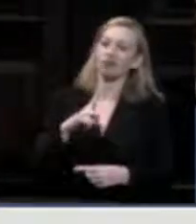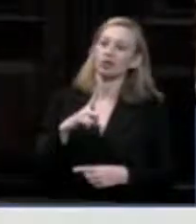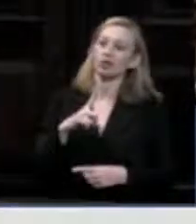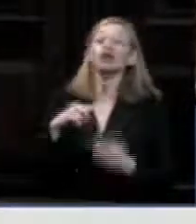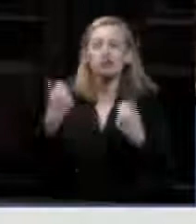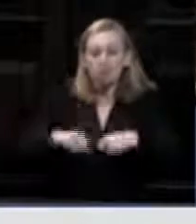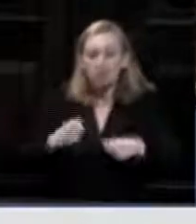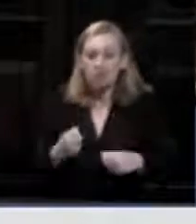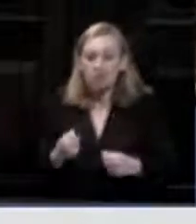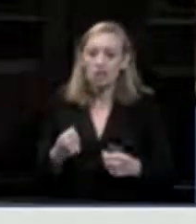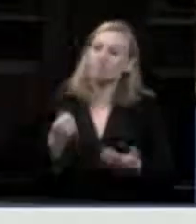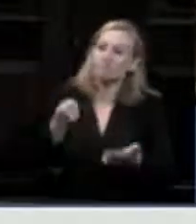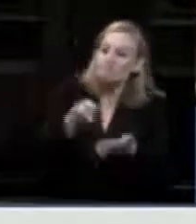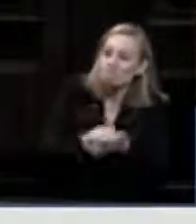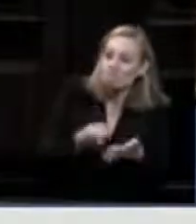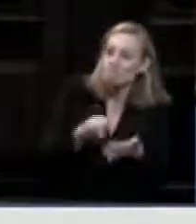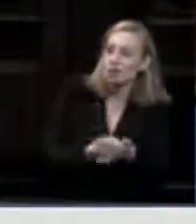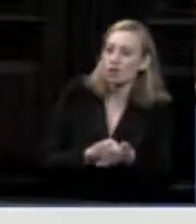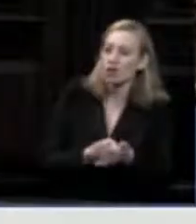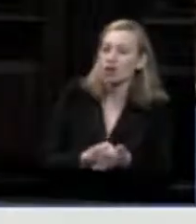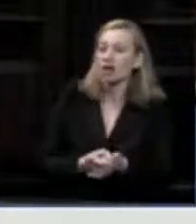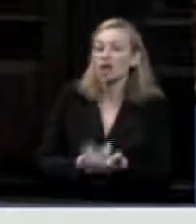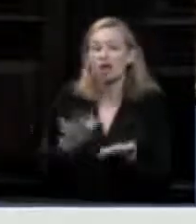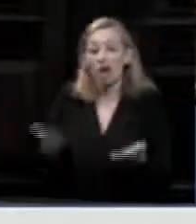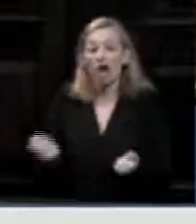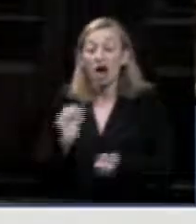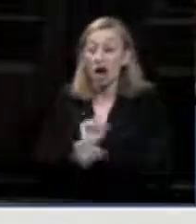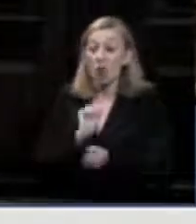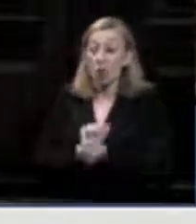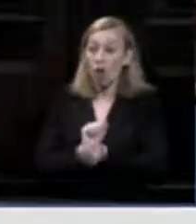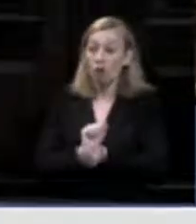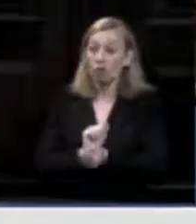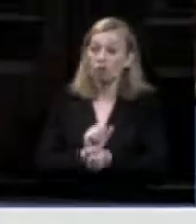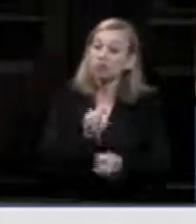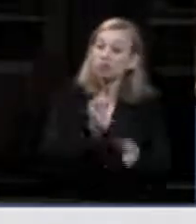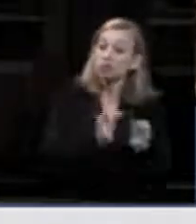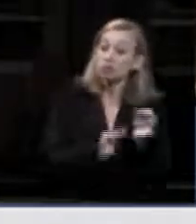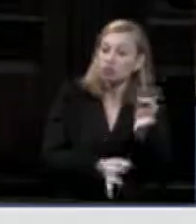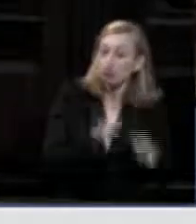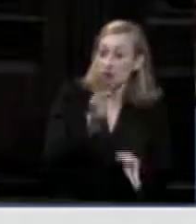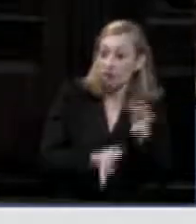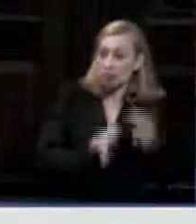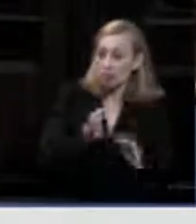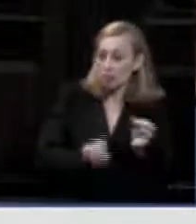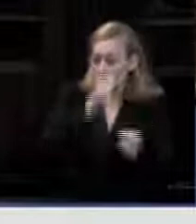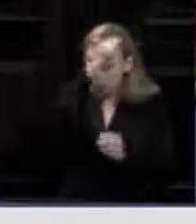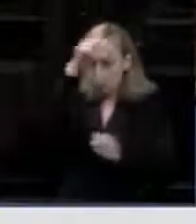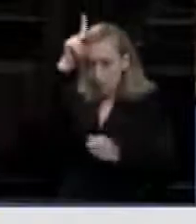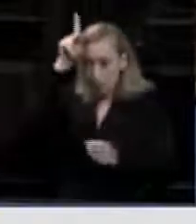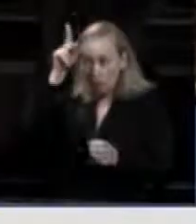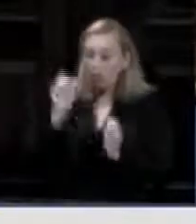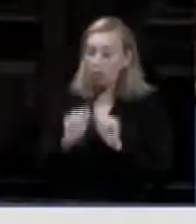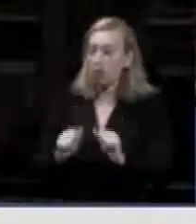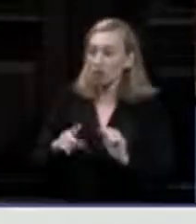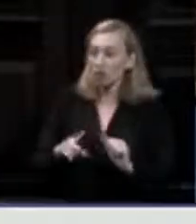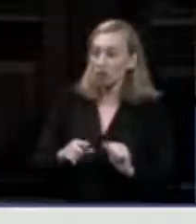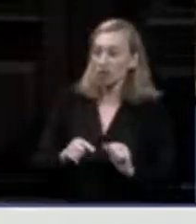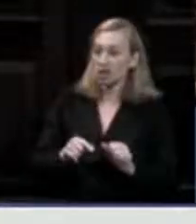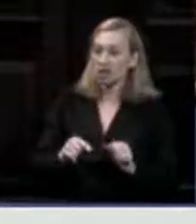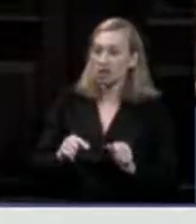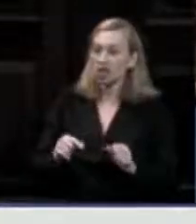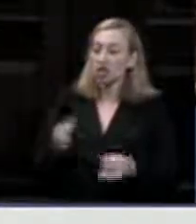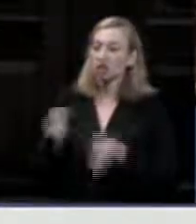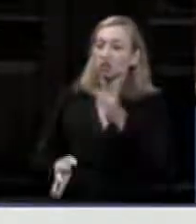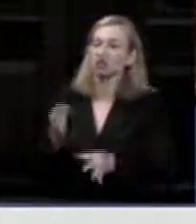ser punidos. Espero que o julgamento popular possa fazer essa punição, já que a Assembleia Legislativa do Rio,